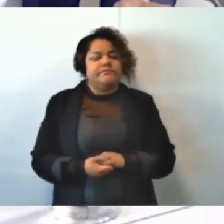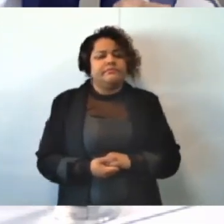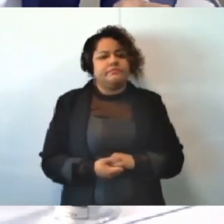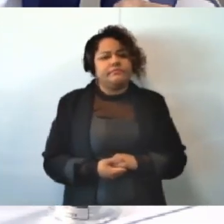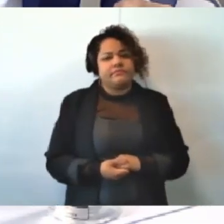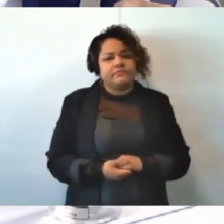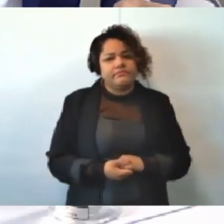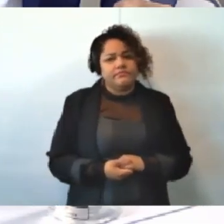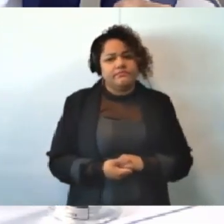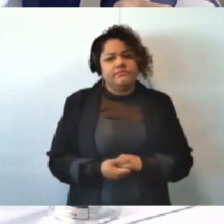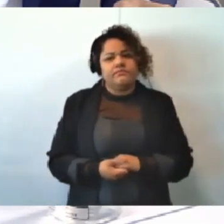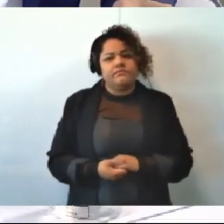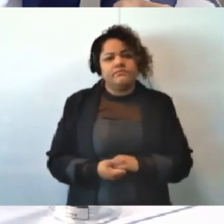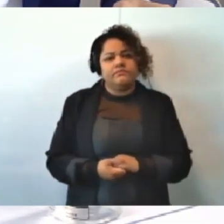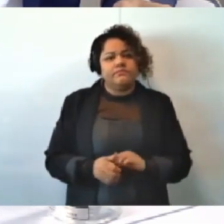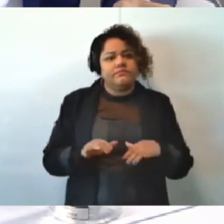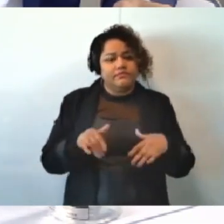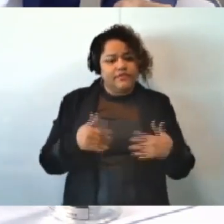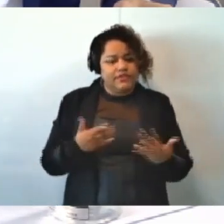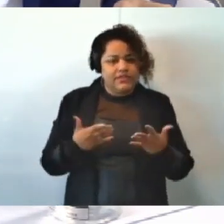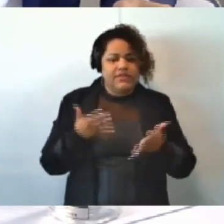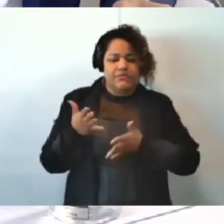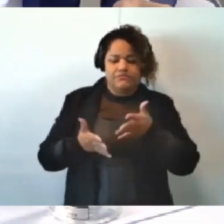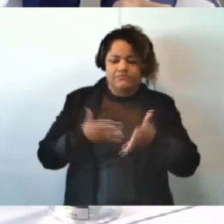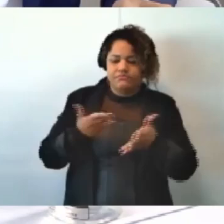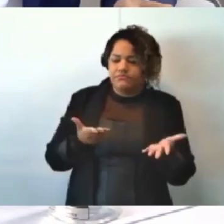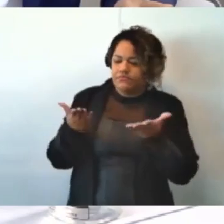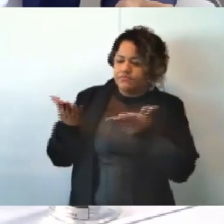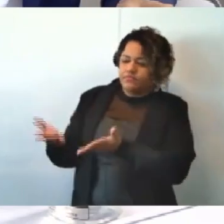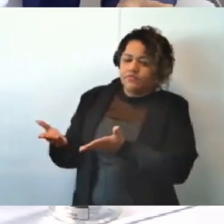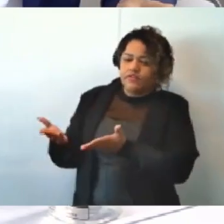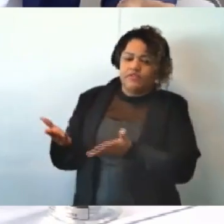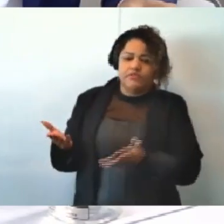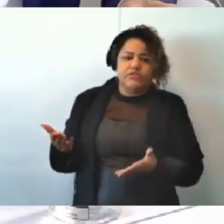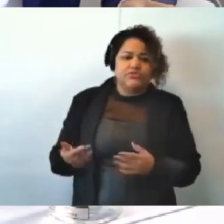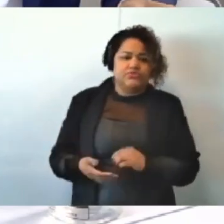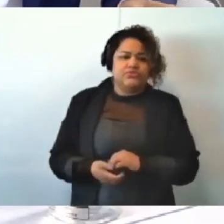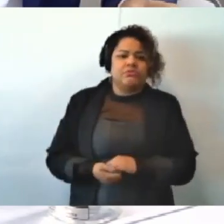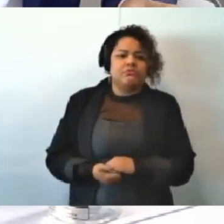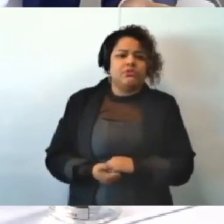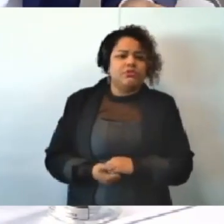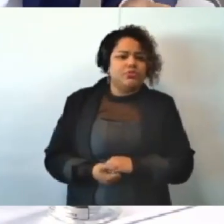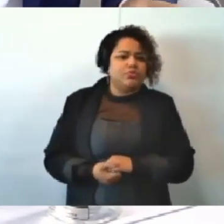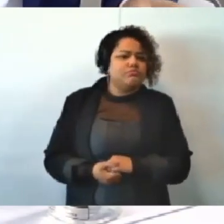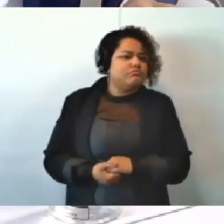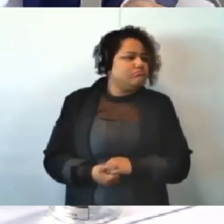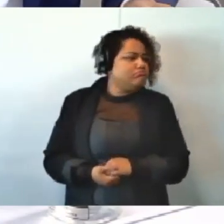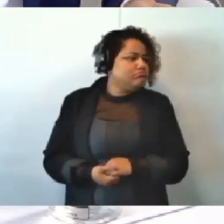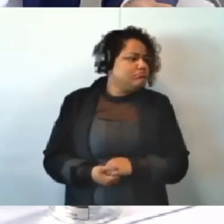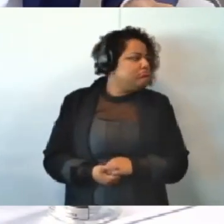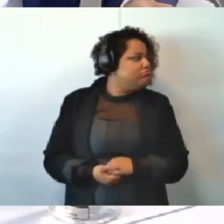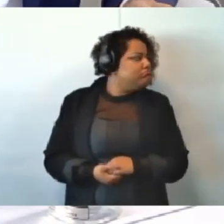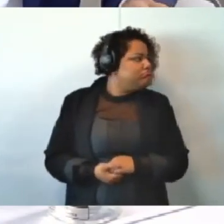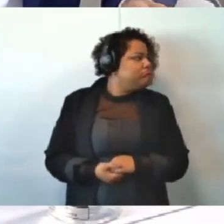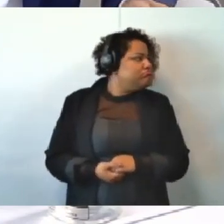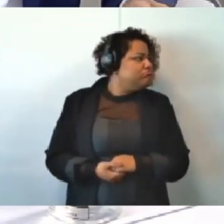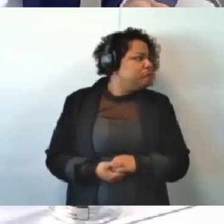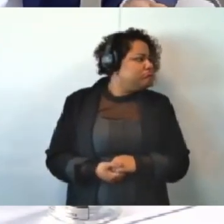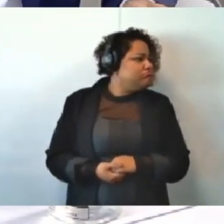para Mariana Cândida Souza Vieira, moradora do bairro Floresta e coordenadora da Rede Vizinhos Protegidos da região Leste.